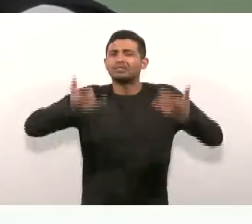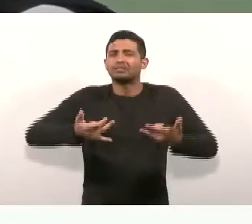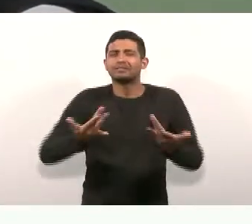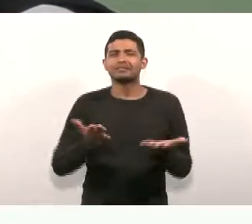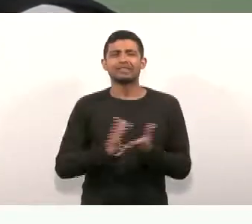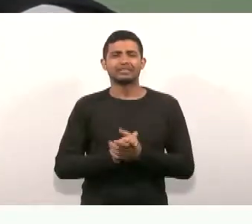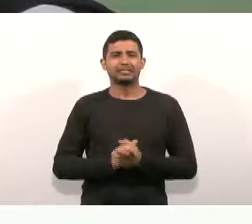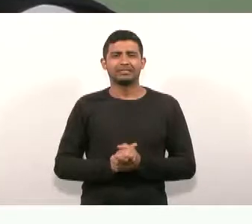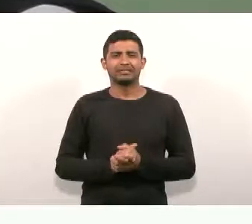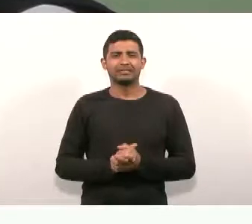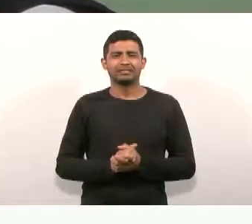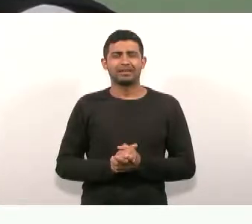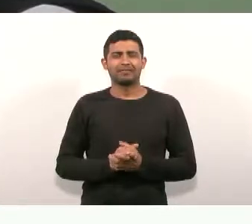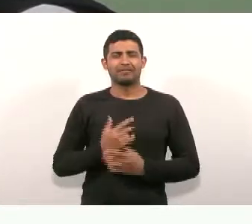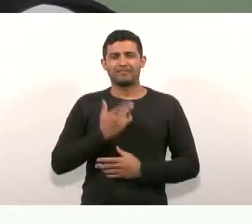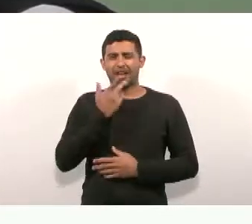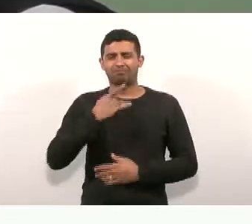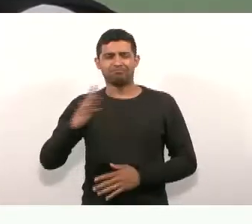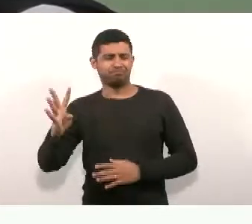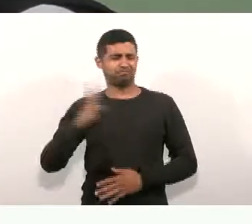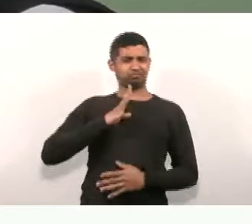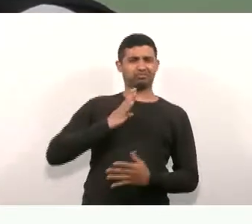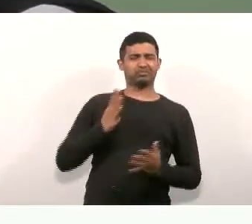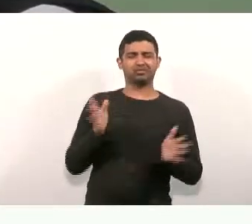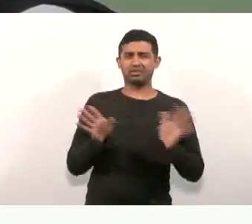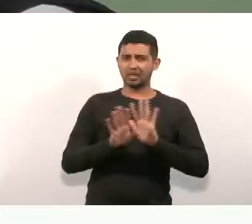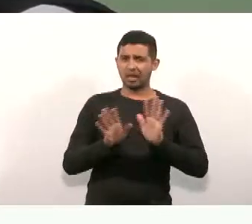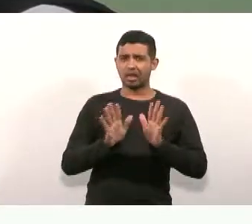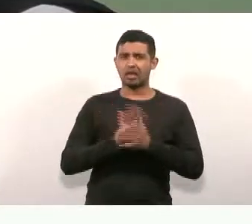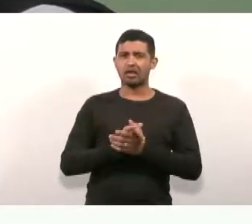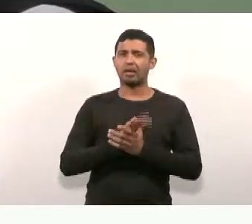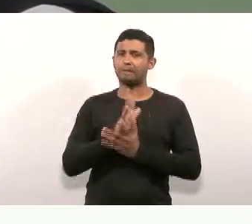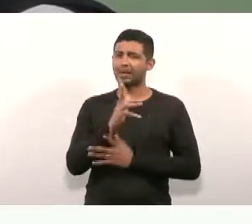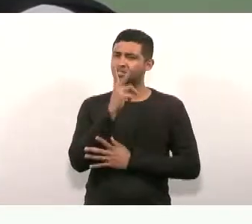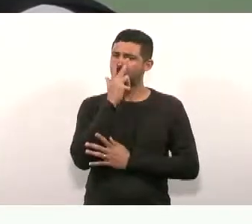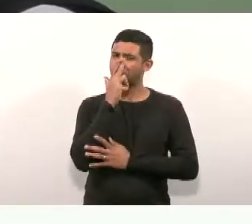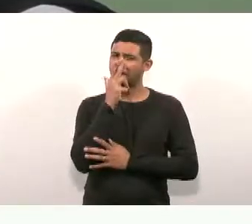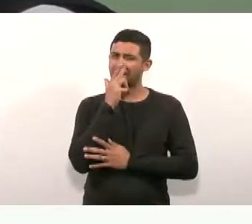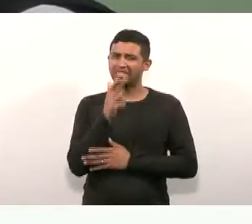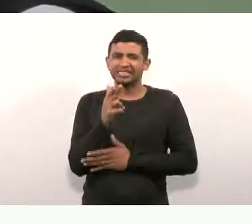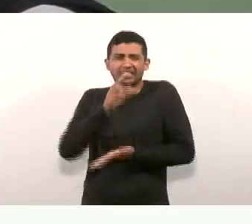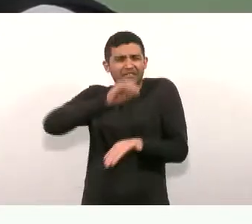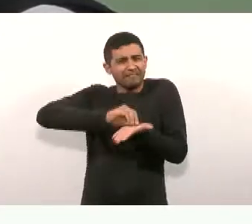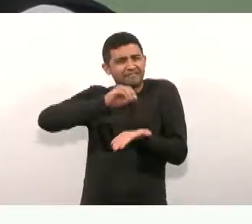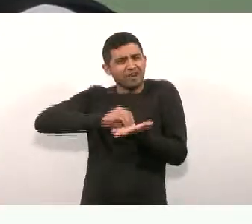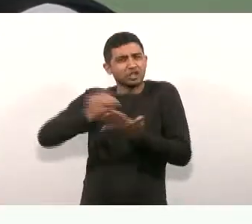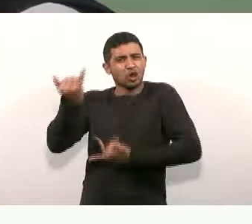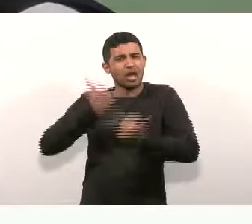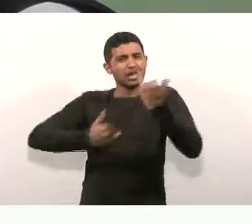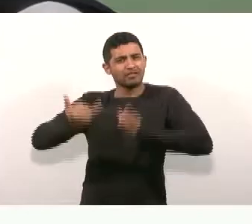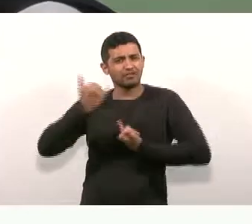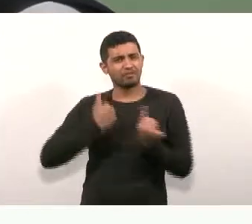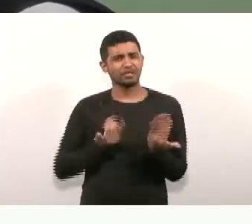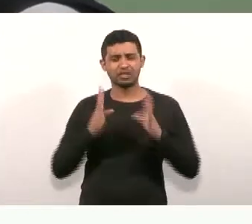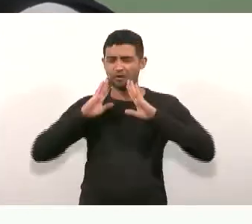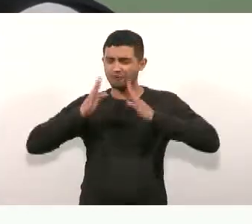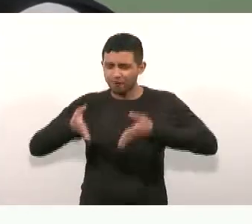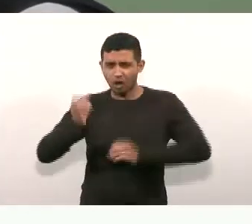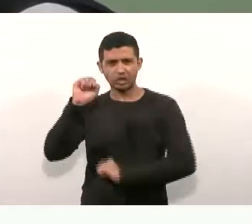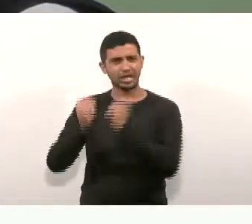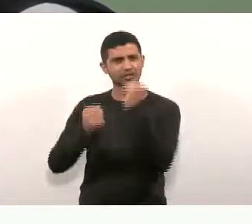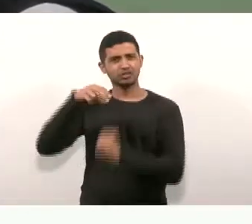não foi deselegante nem grosseiro na forma, não é isso que eu estou falando, mas depreciativo no conteúdo em relação à indústria naval do Rio de